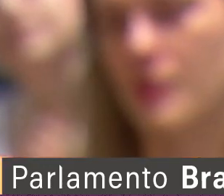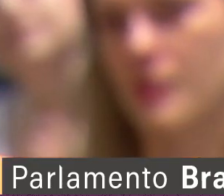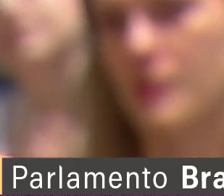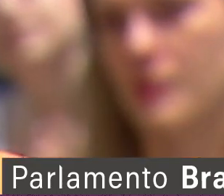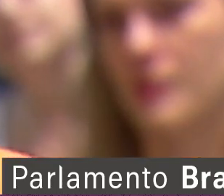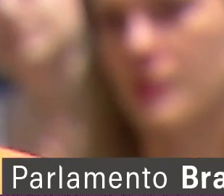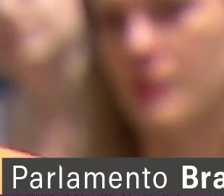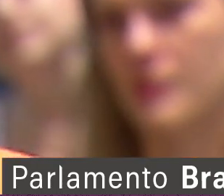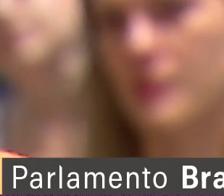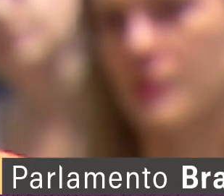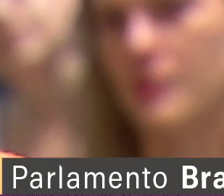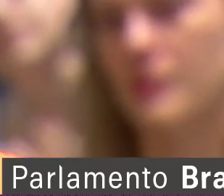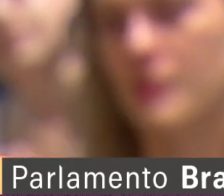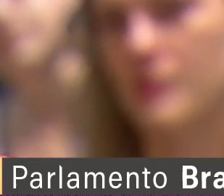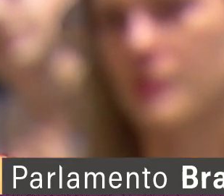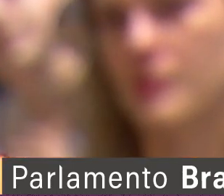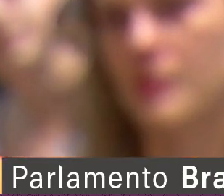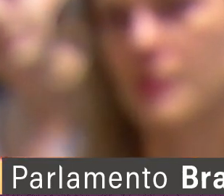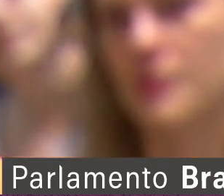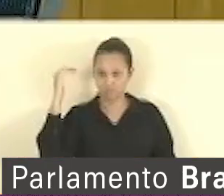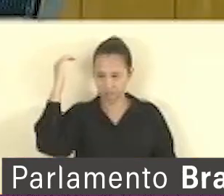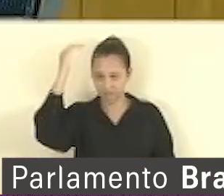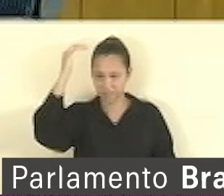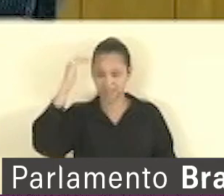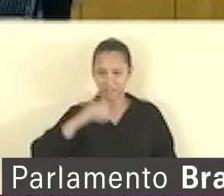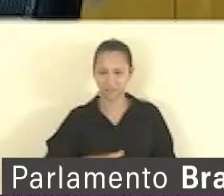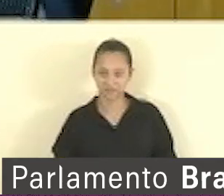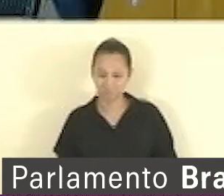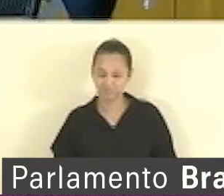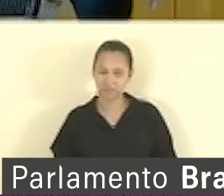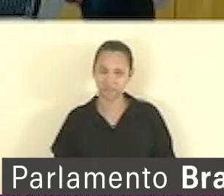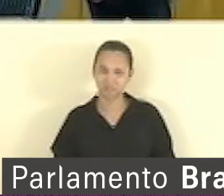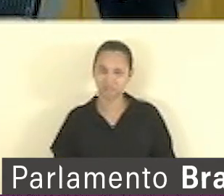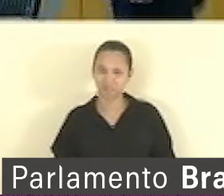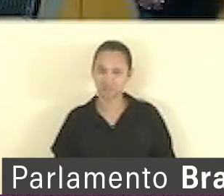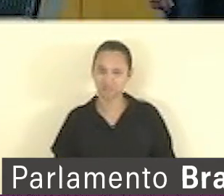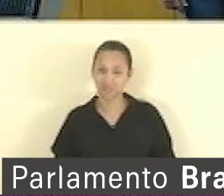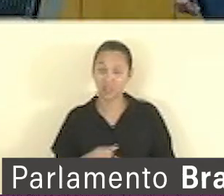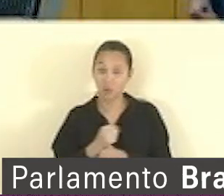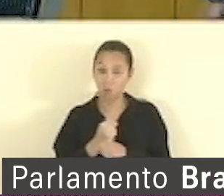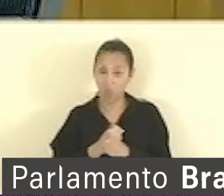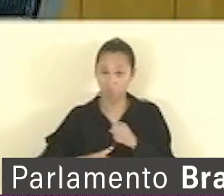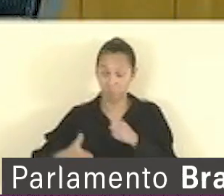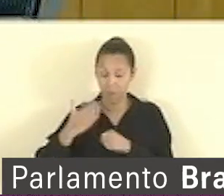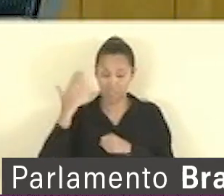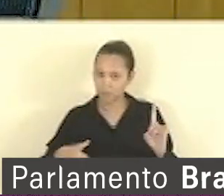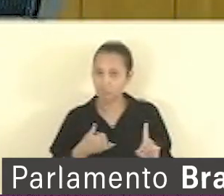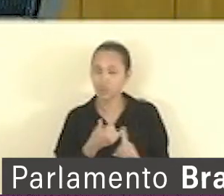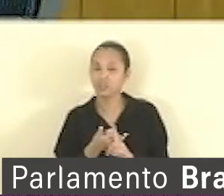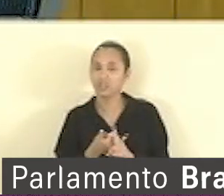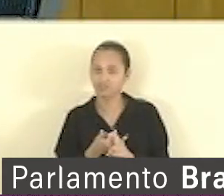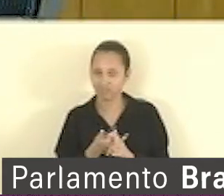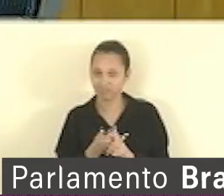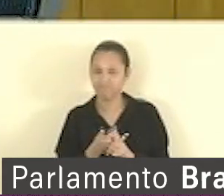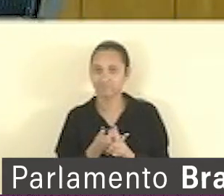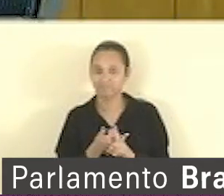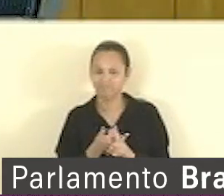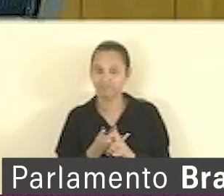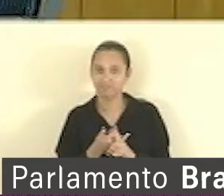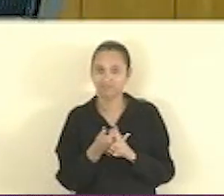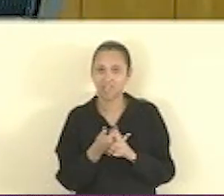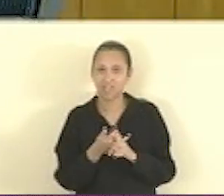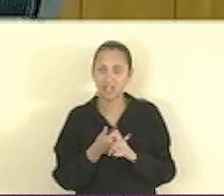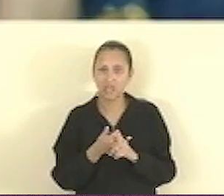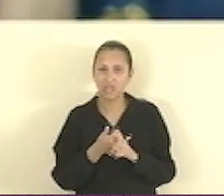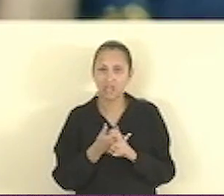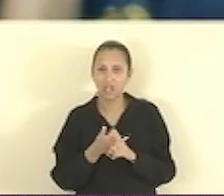sobre as situações que já passou na escola. Ano passado eu sofri muito bullying, levei tapas